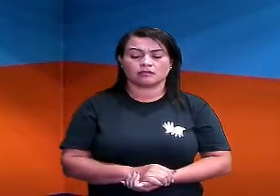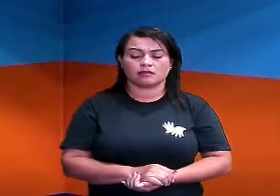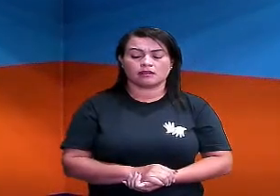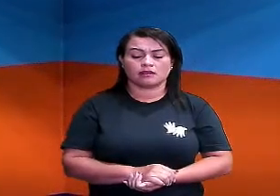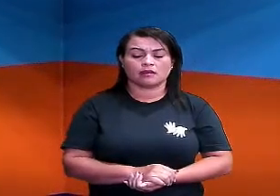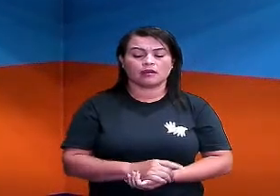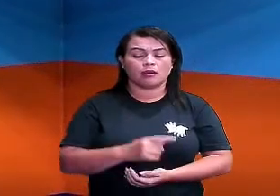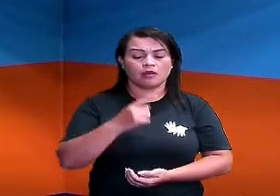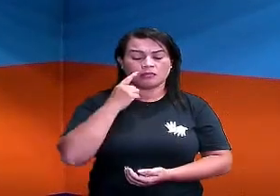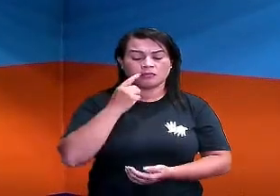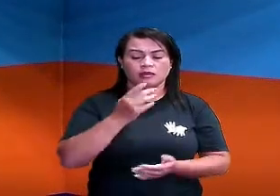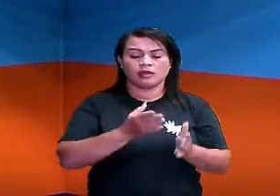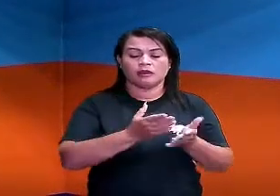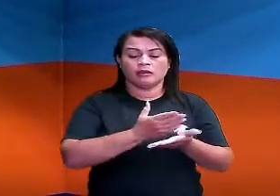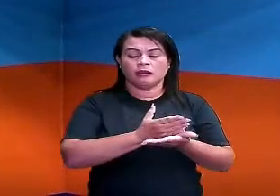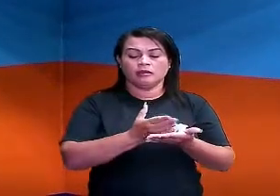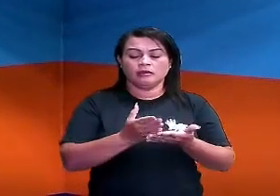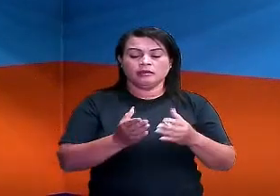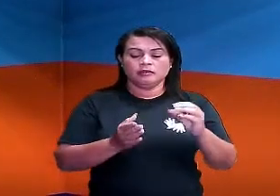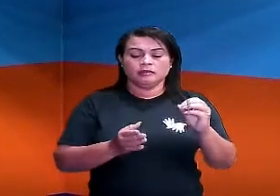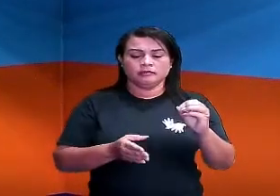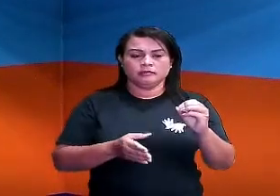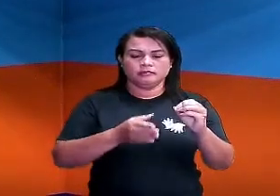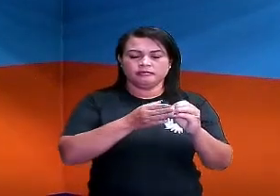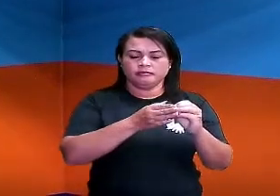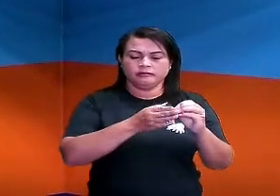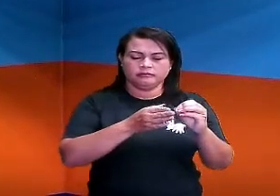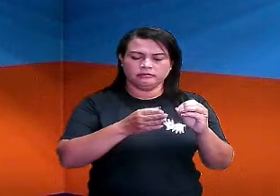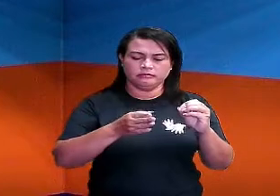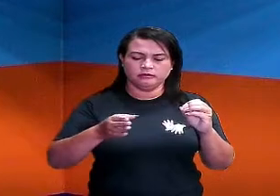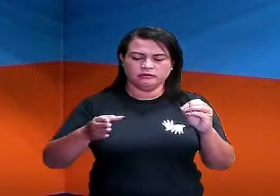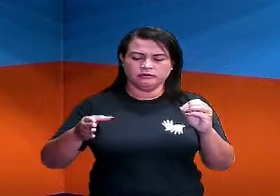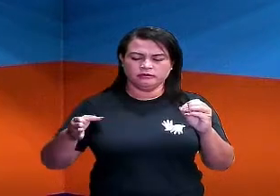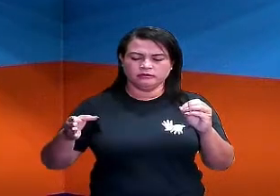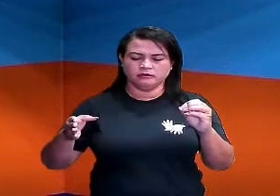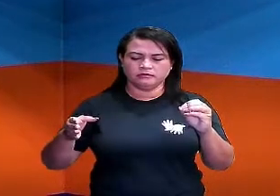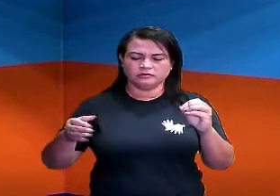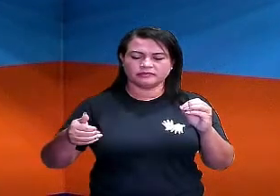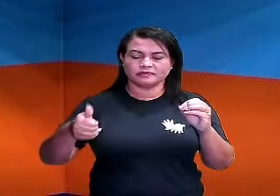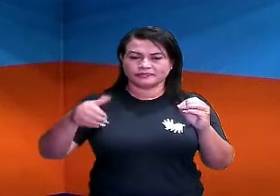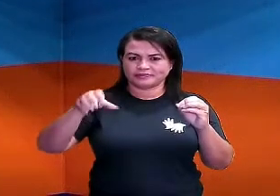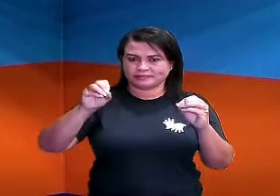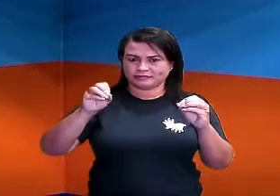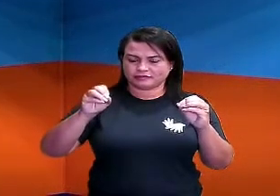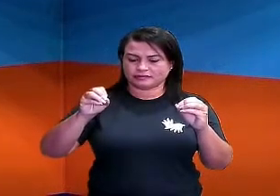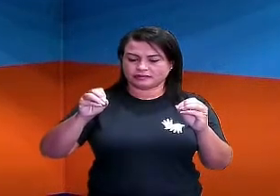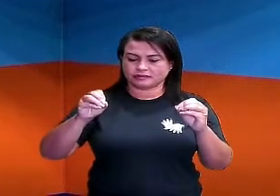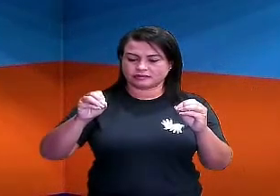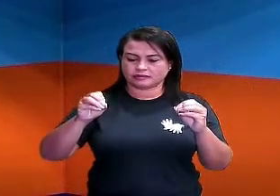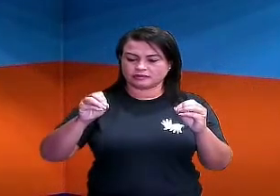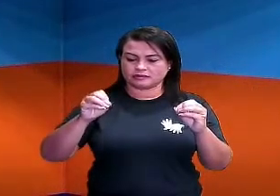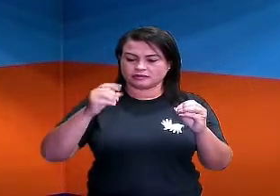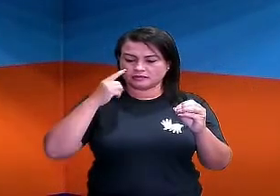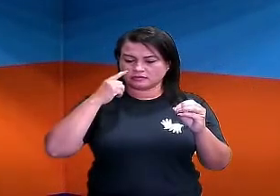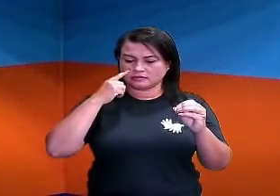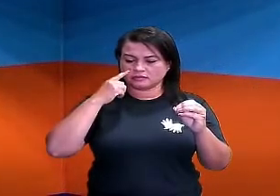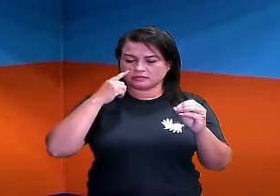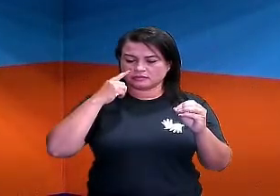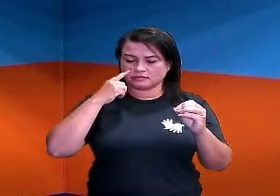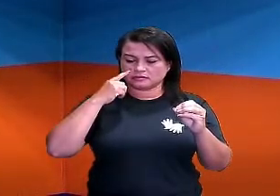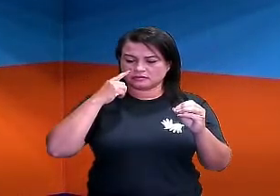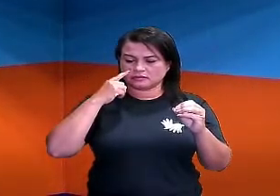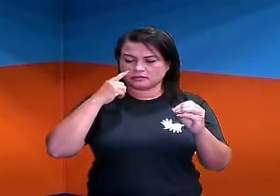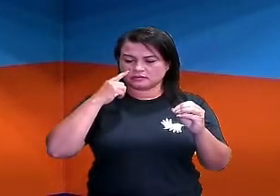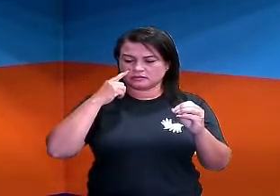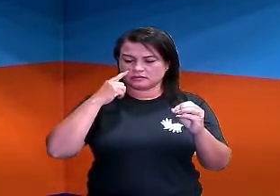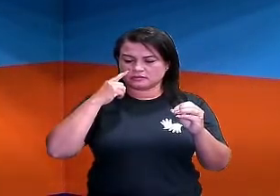vou medir, ele começa aqui no 0 e vai terminar, ó, lá no 10. Pode ver que eu marquei aqui para ajudar